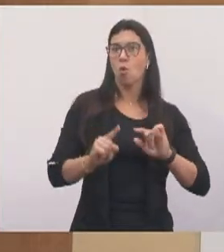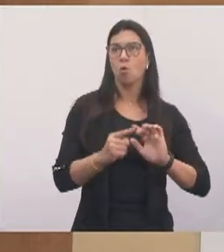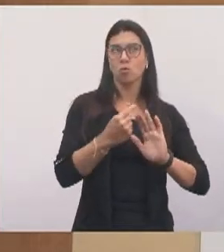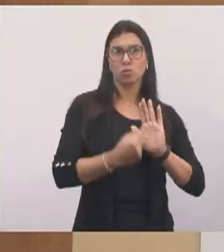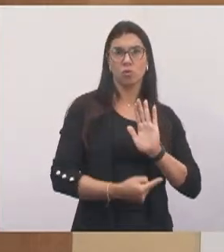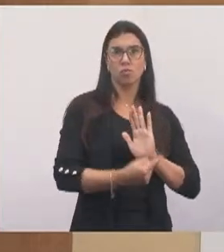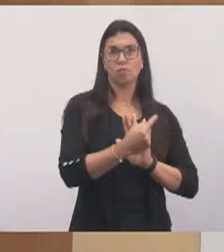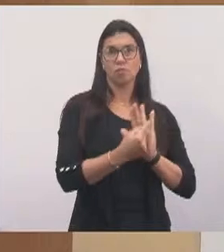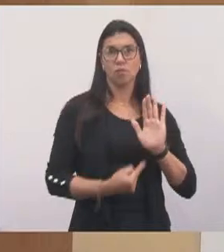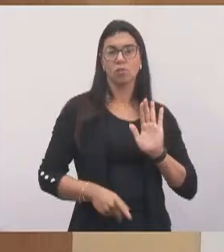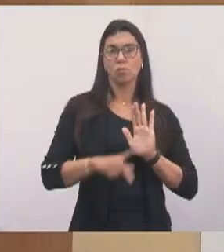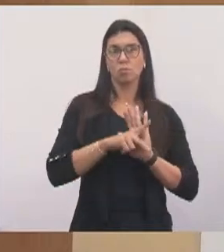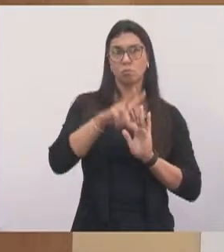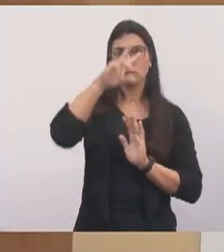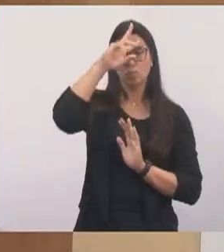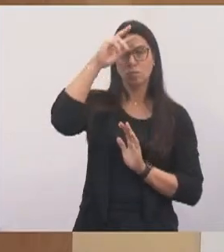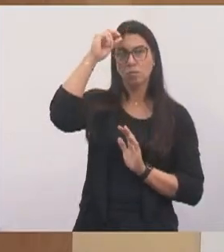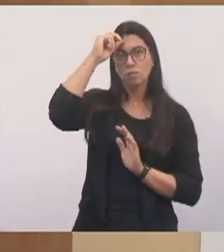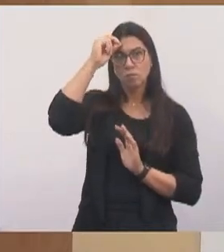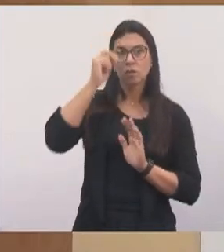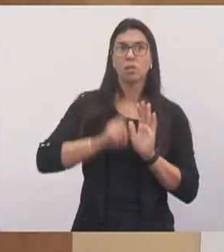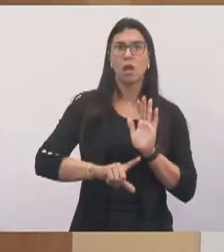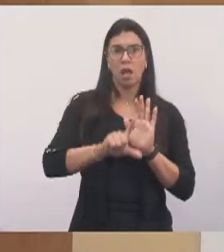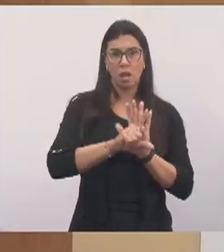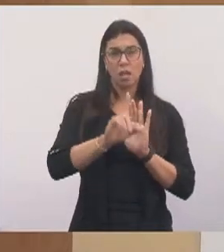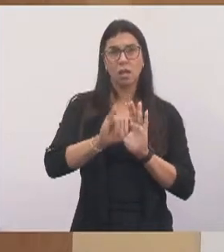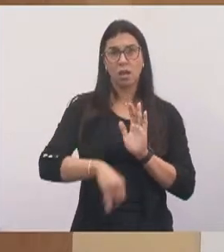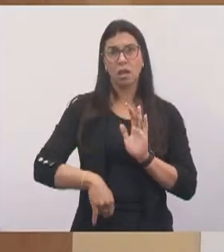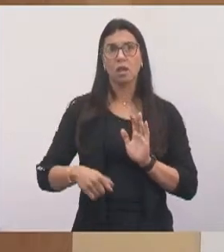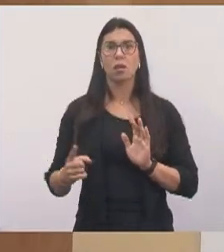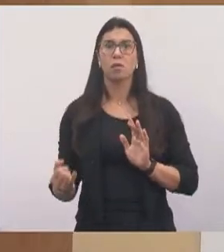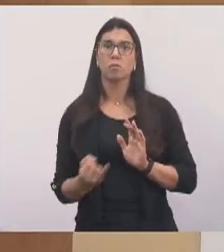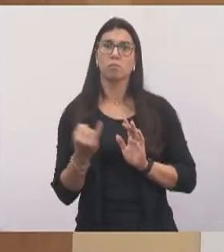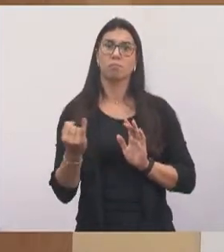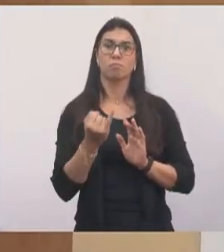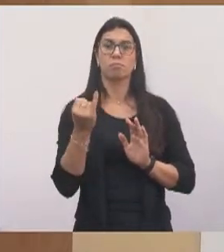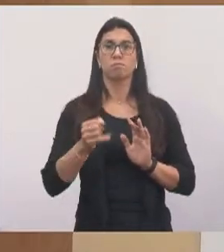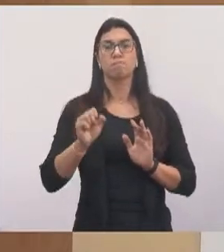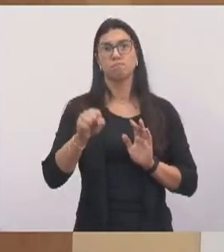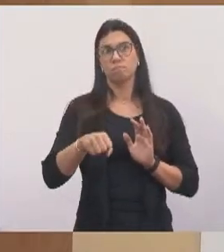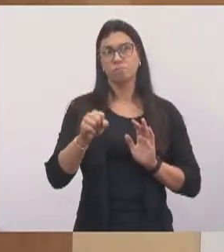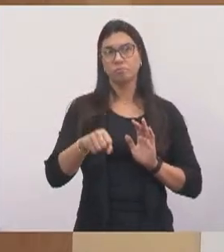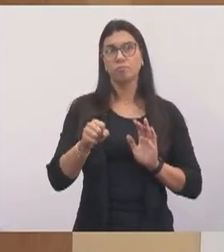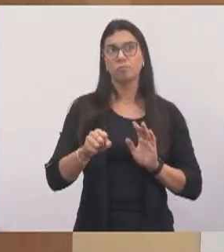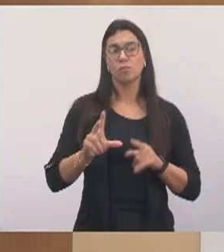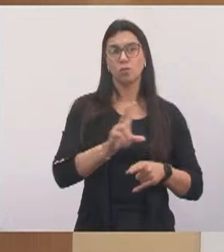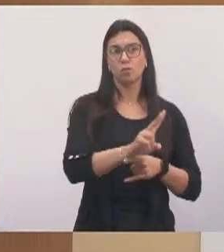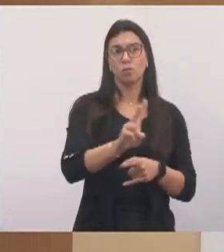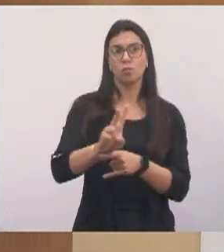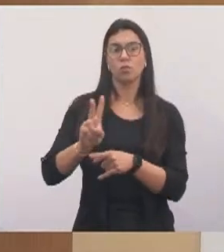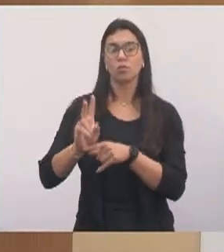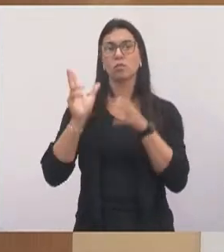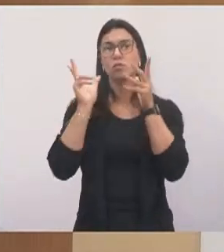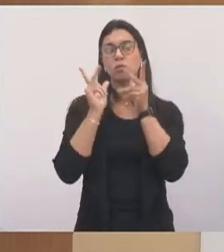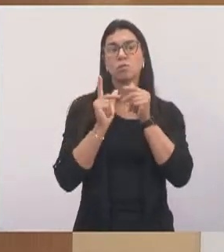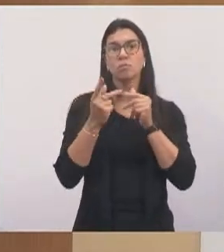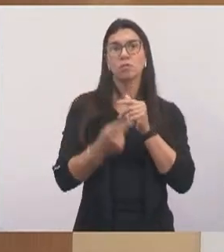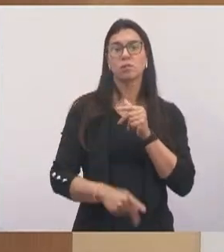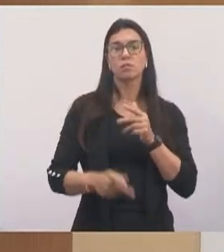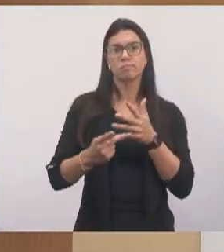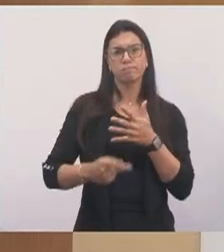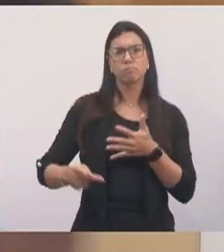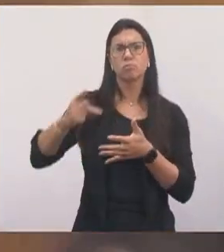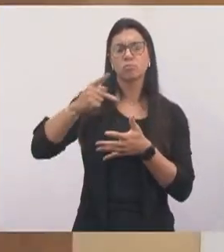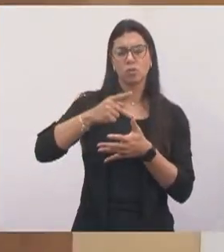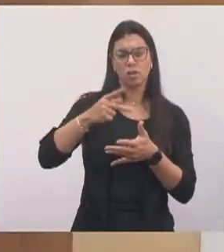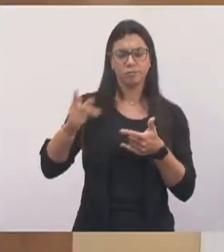e fazer valer essa lei importante, que é garantir às ONGs que cuidam dos animais do nosso município prioridades, seja